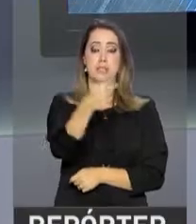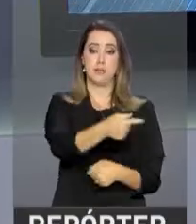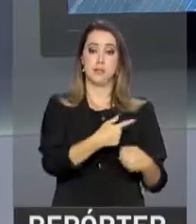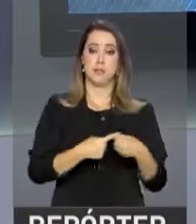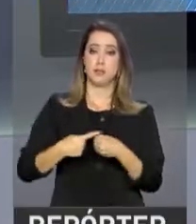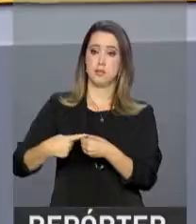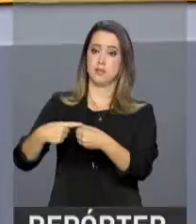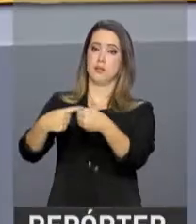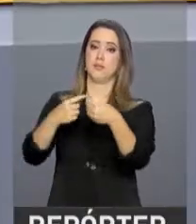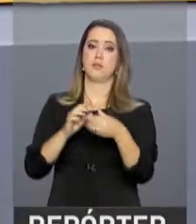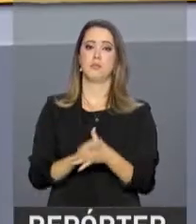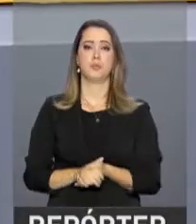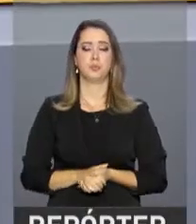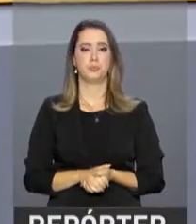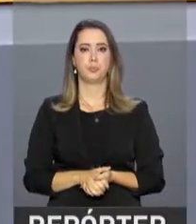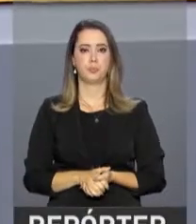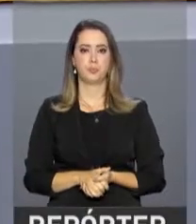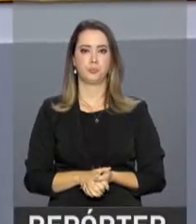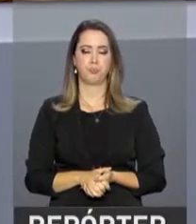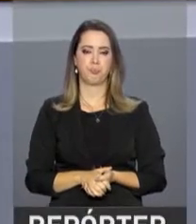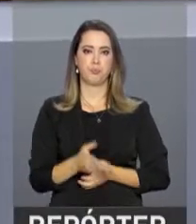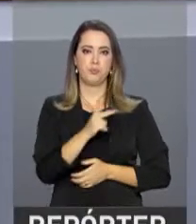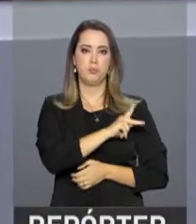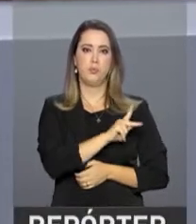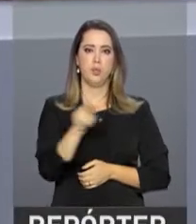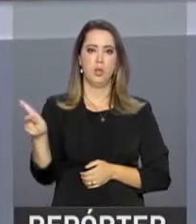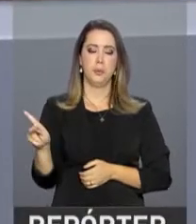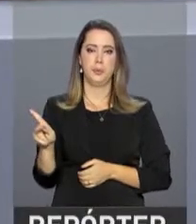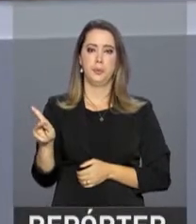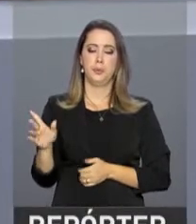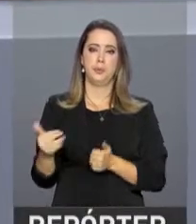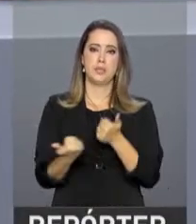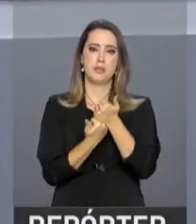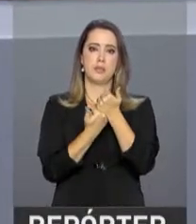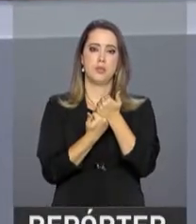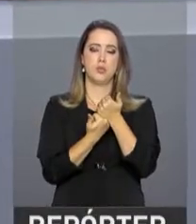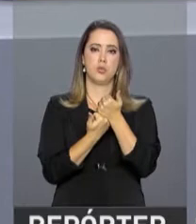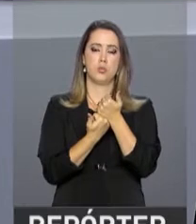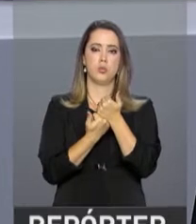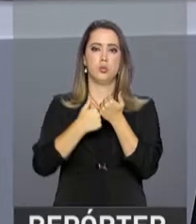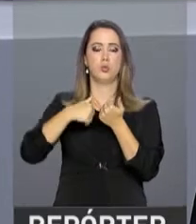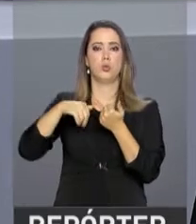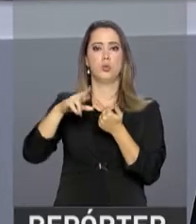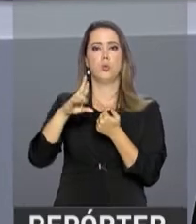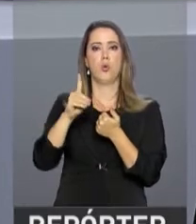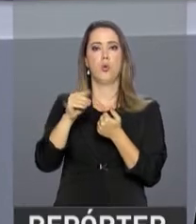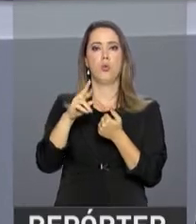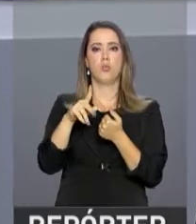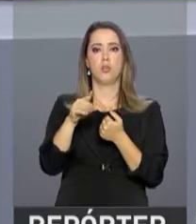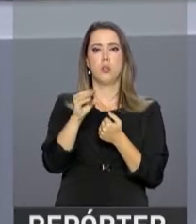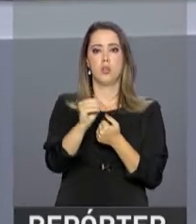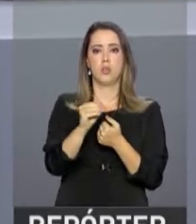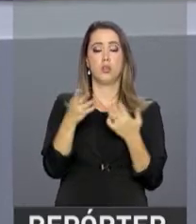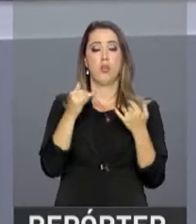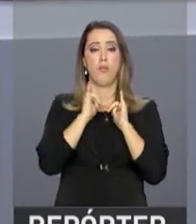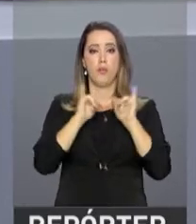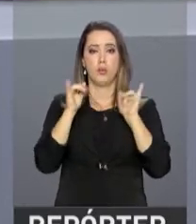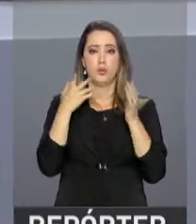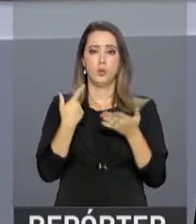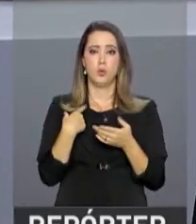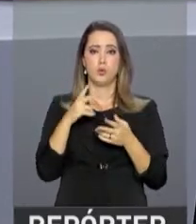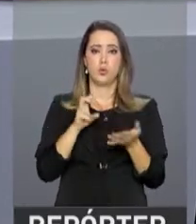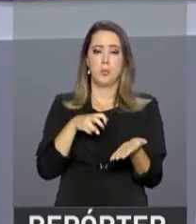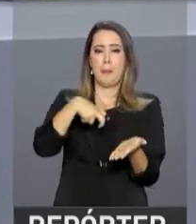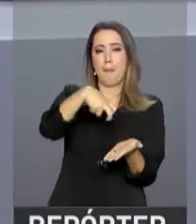municípios o presidente em exercício rodrigo maia se manifestou hoje sobre a condenação do ex presidente